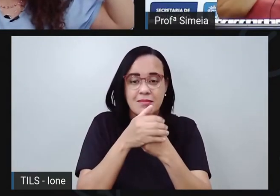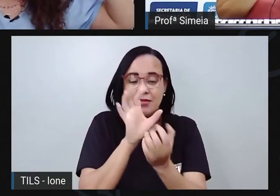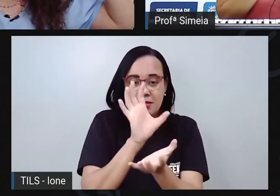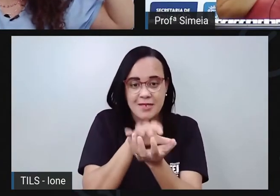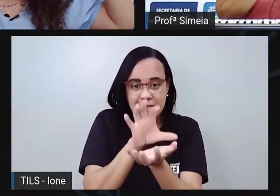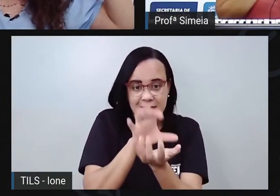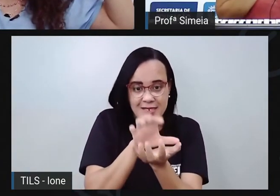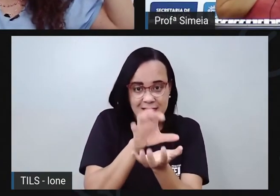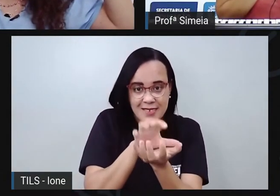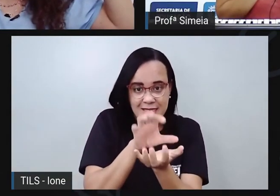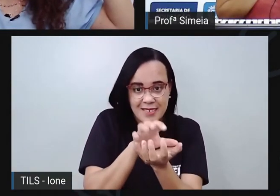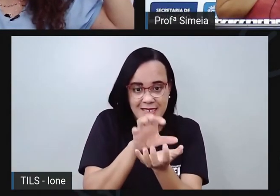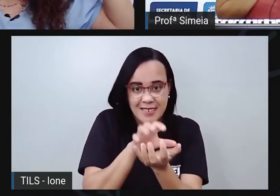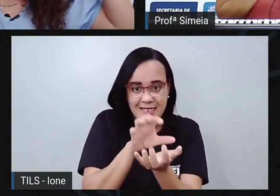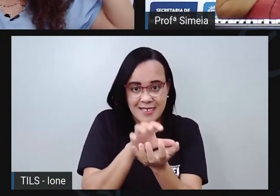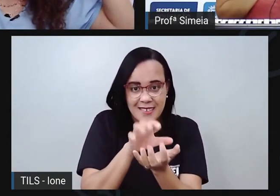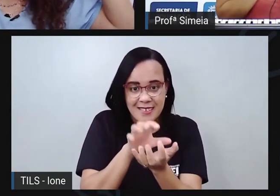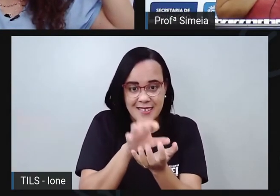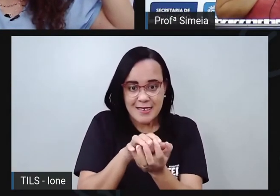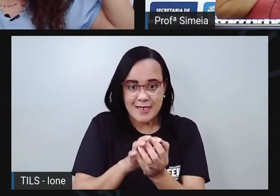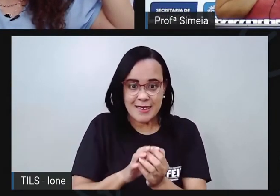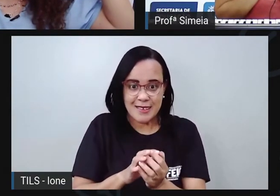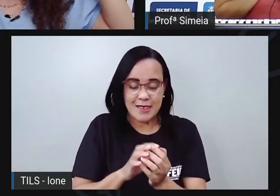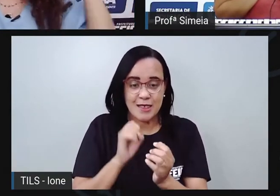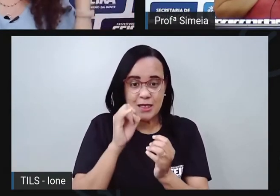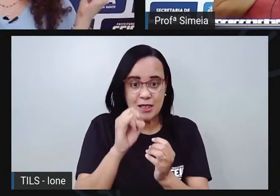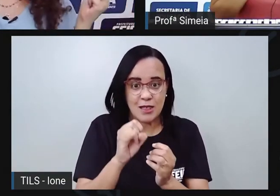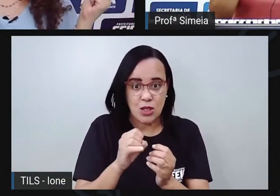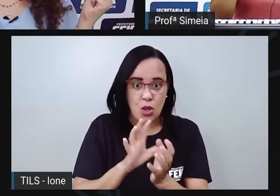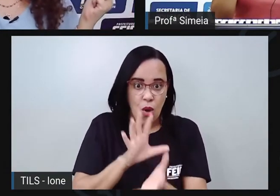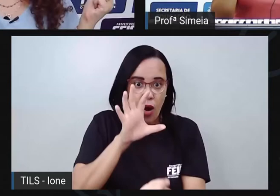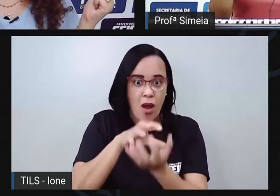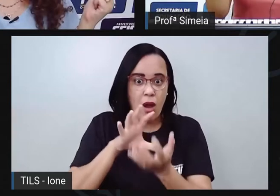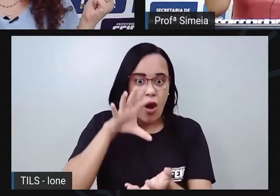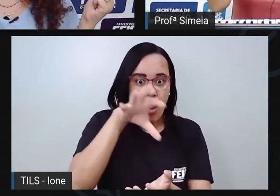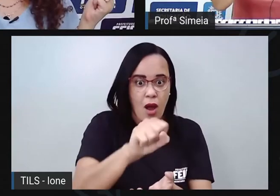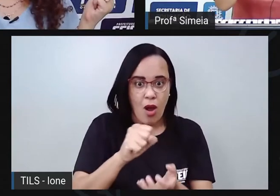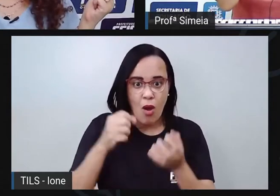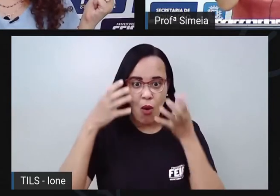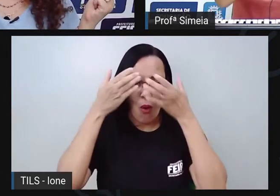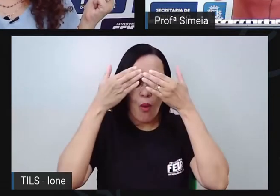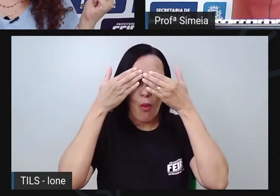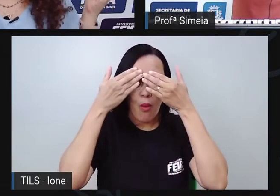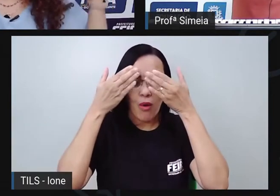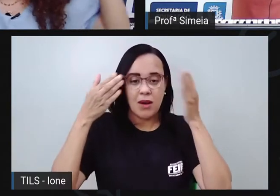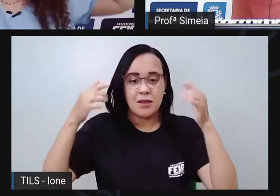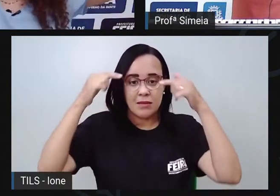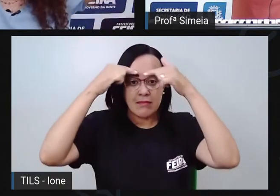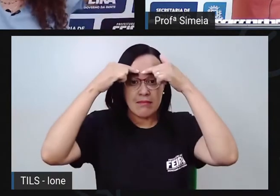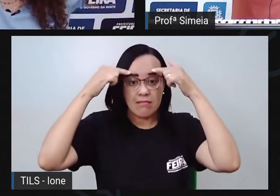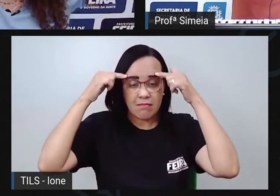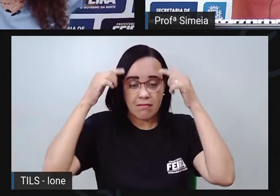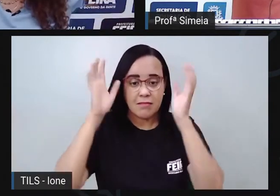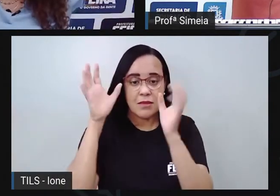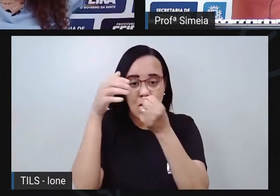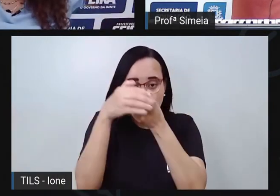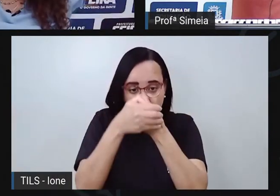não o jacaré vai comer os seus olhinhos depois esconde a sua sobrancelha